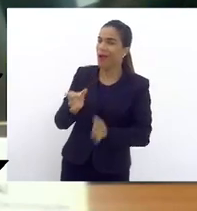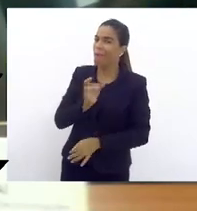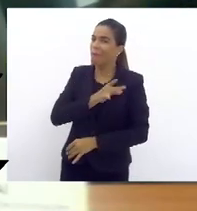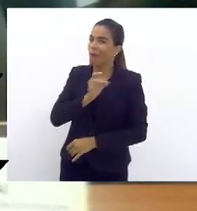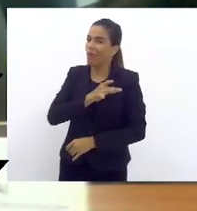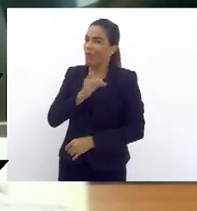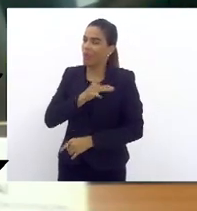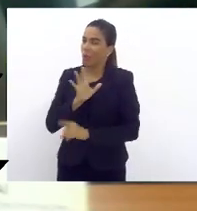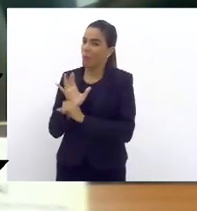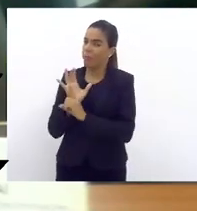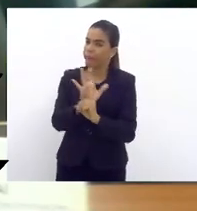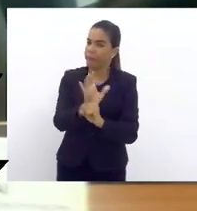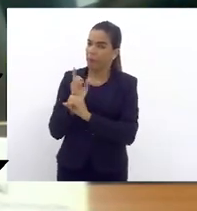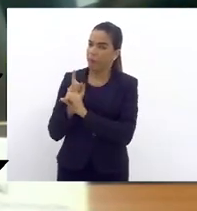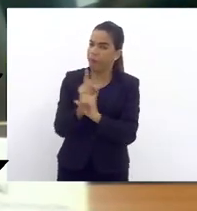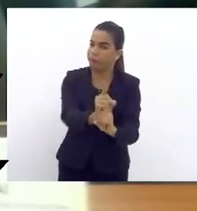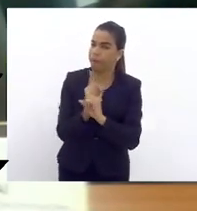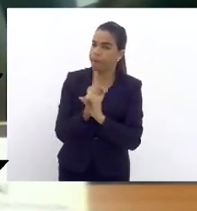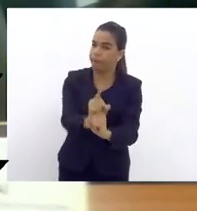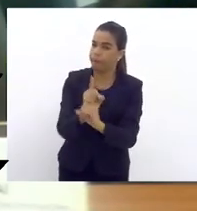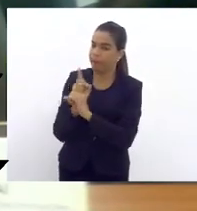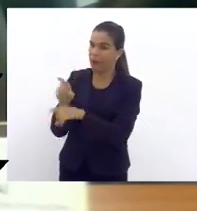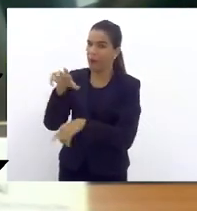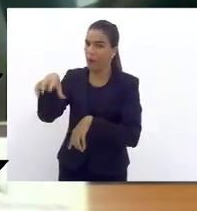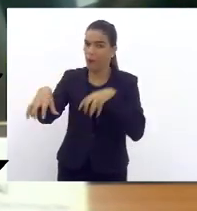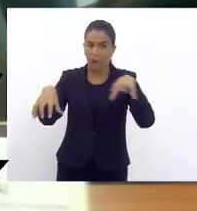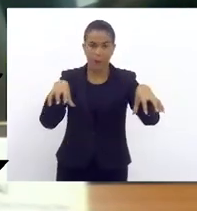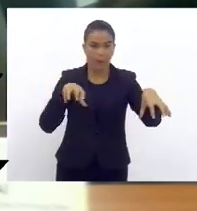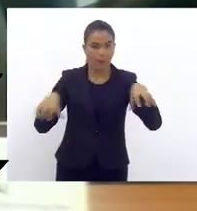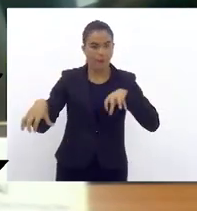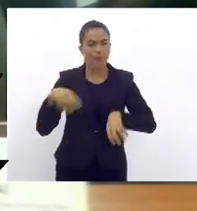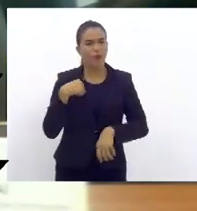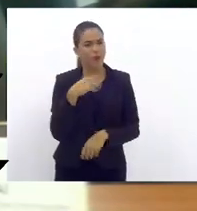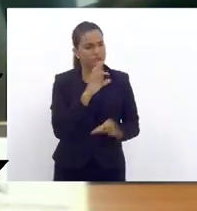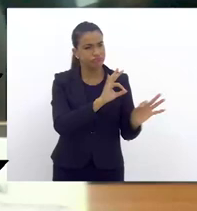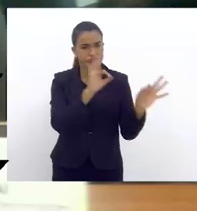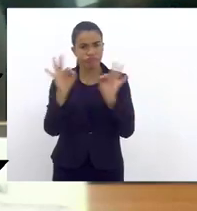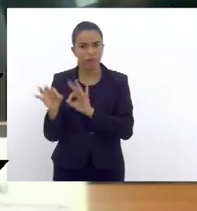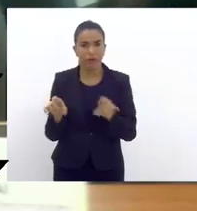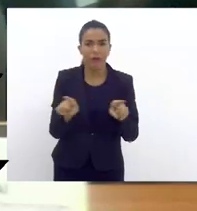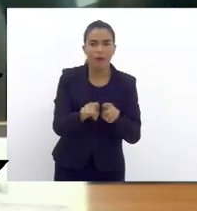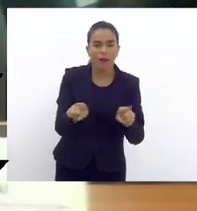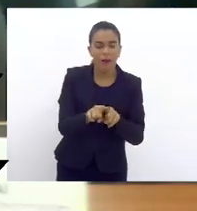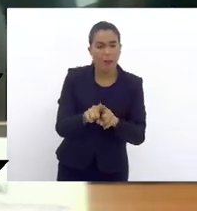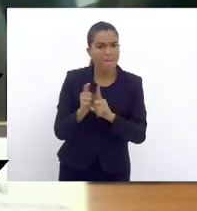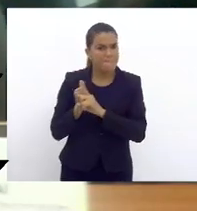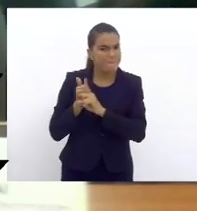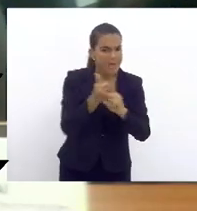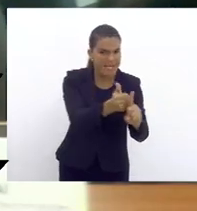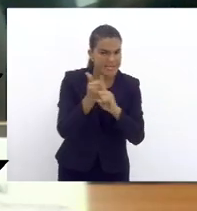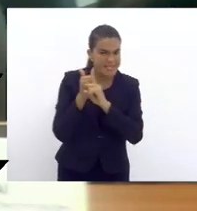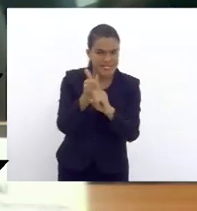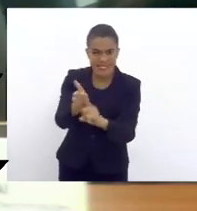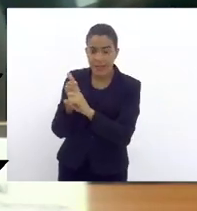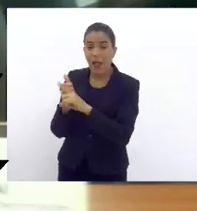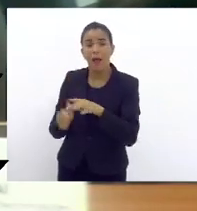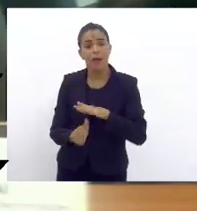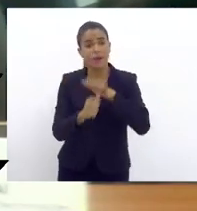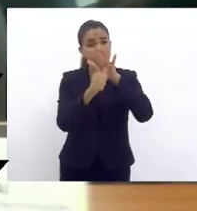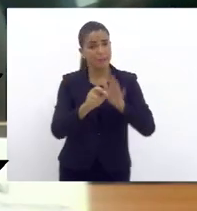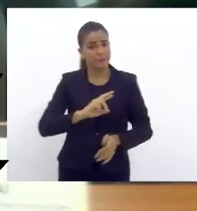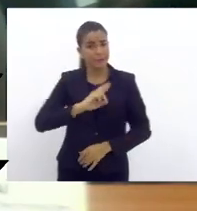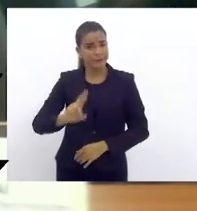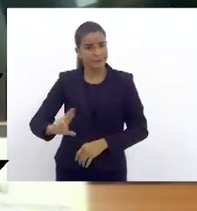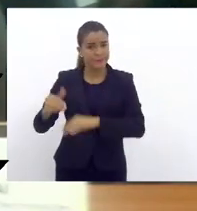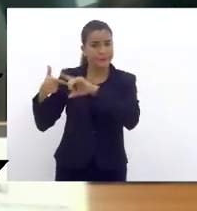a Perseguição nesses territórios nós assistimos também a perseguição a essas lideranças religiosas